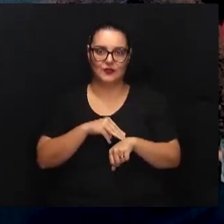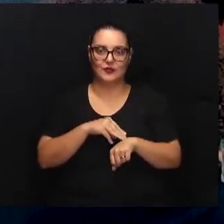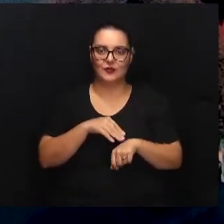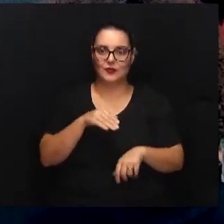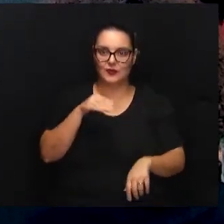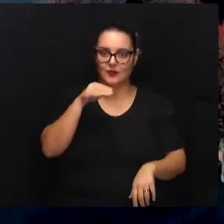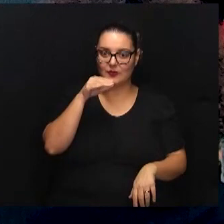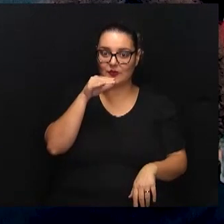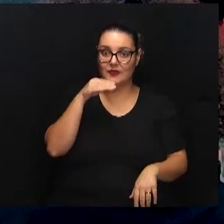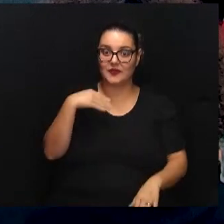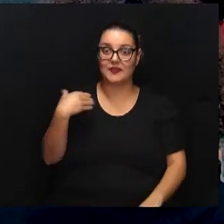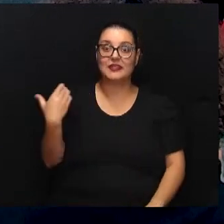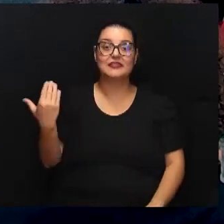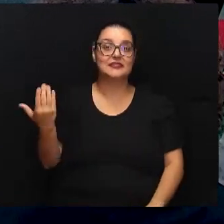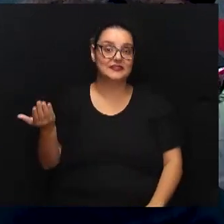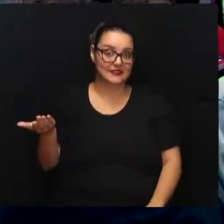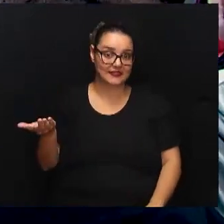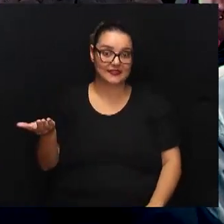sedução.